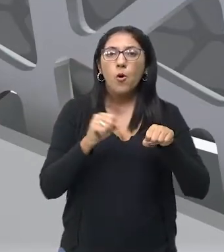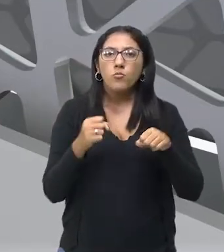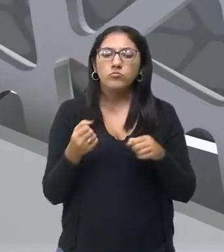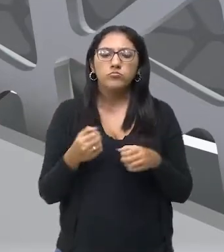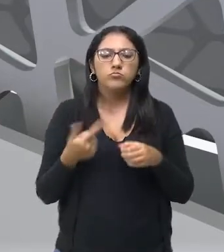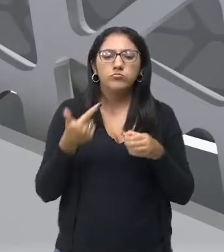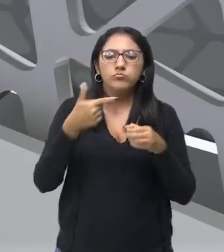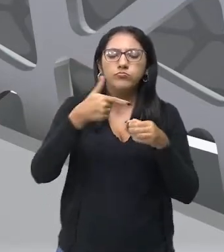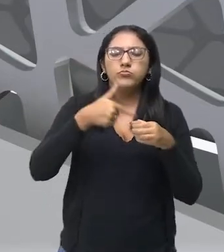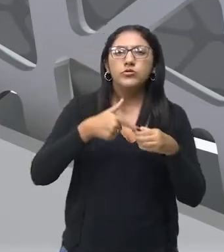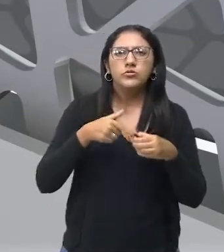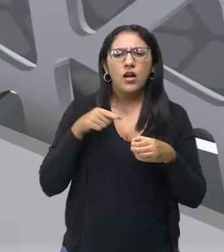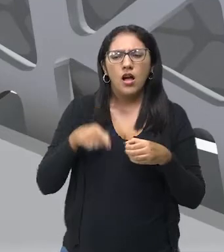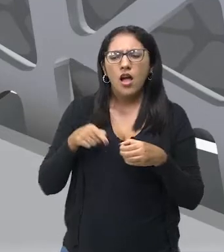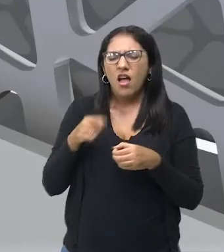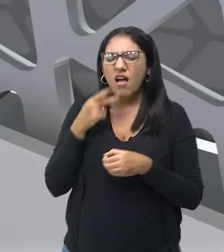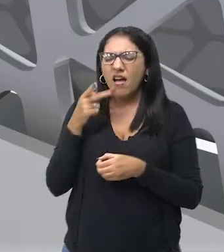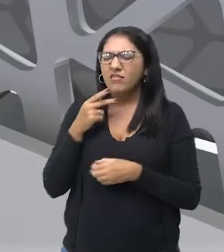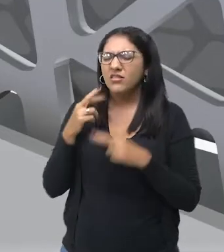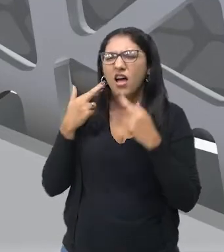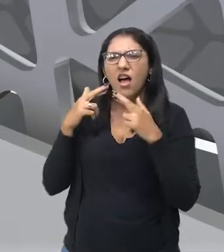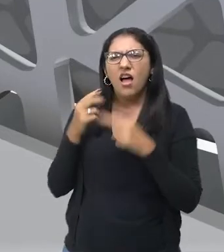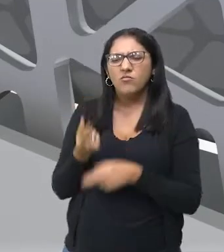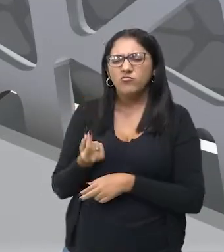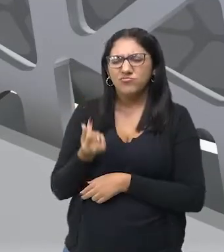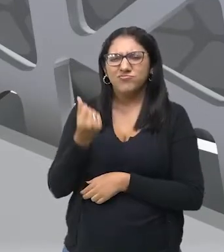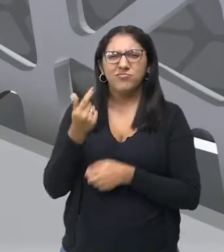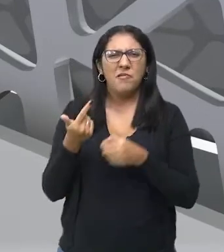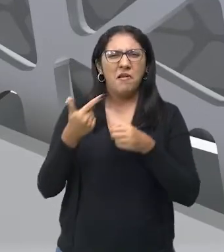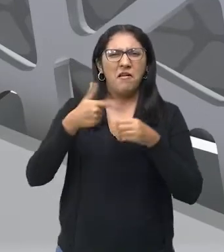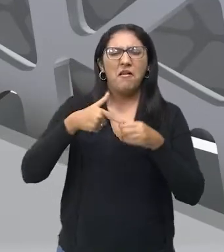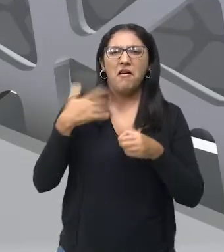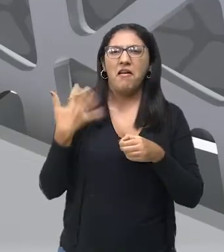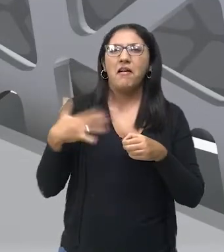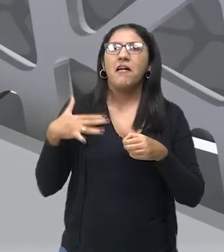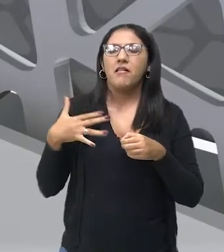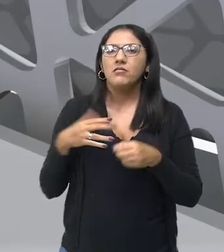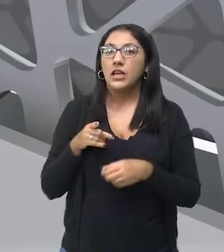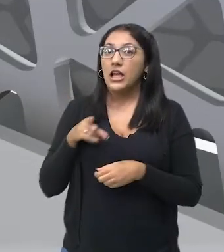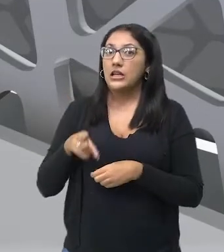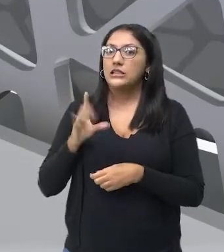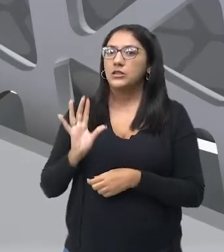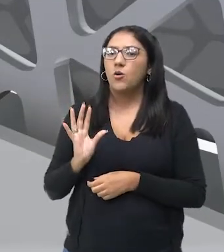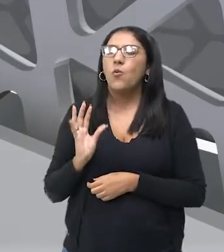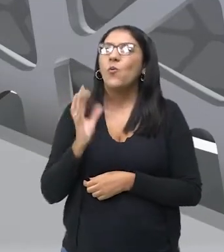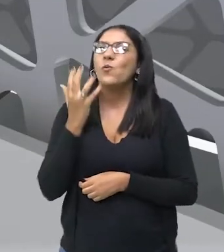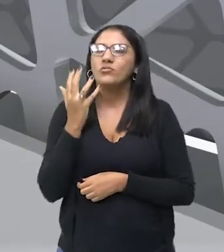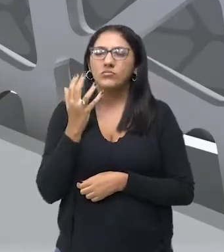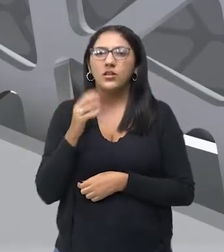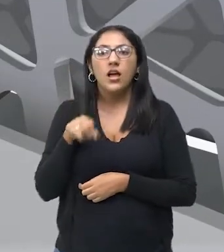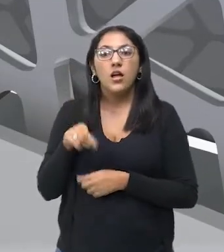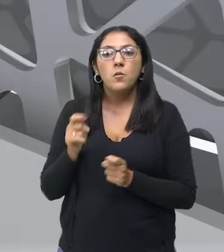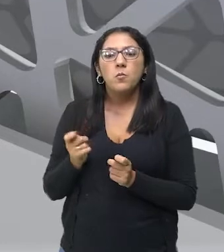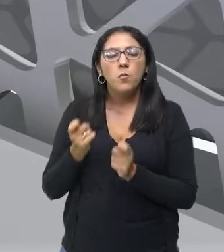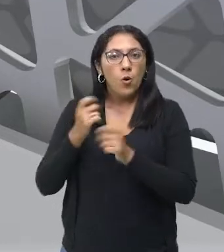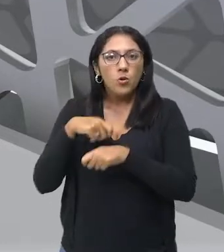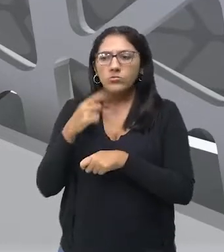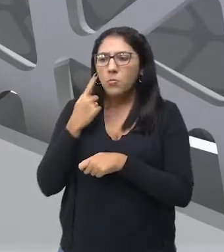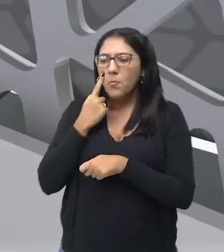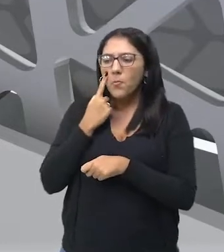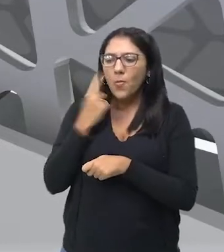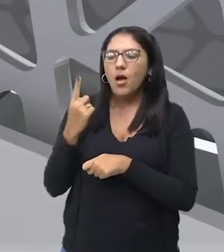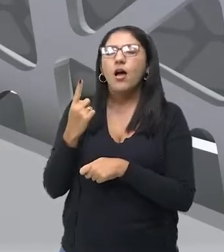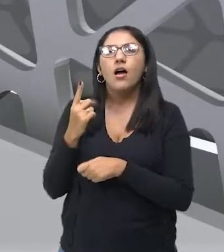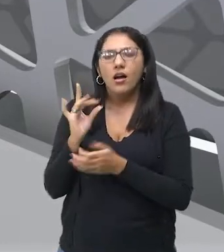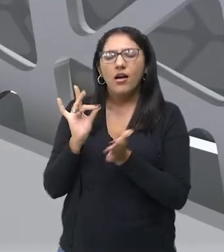essa pessoa reclama do preço do combustível. Este é o fato. Isso é que pode ser comprovado